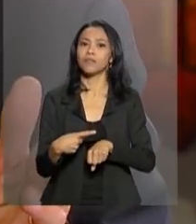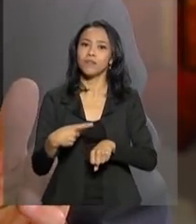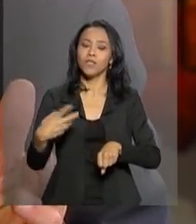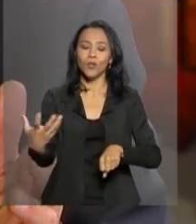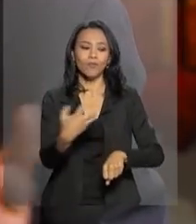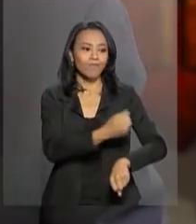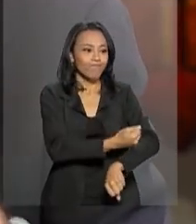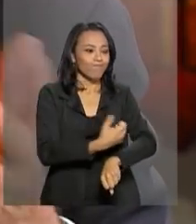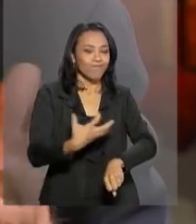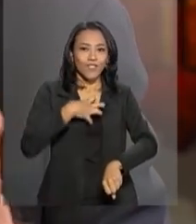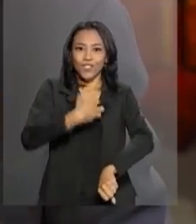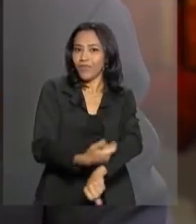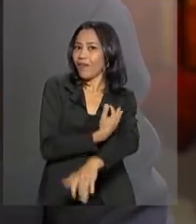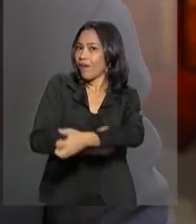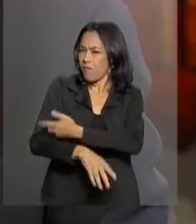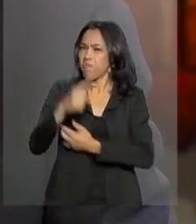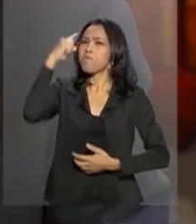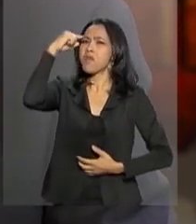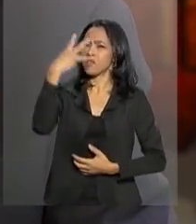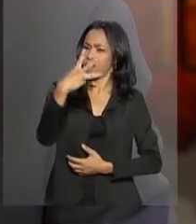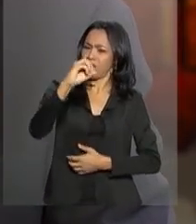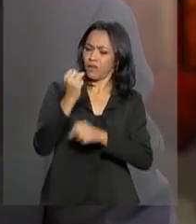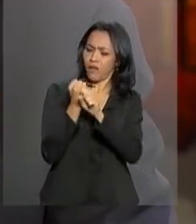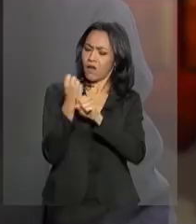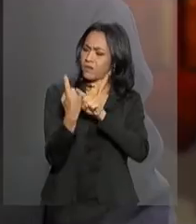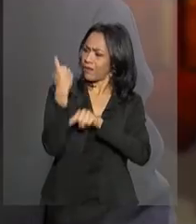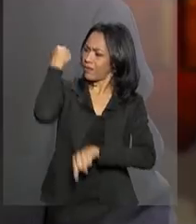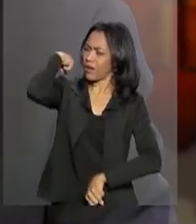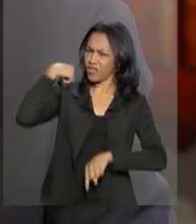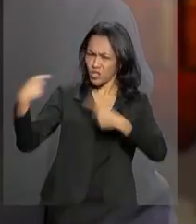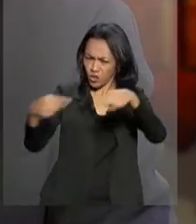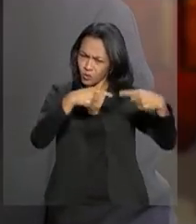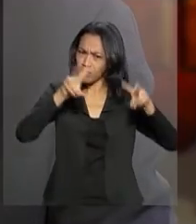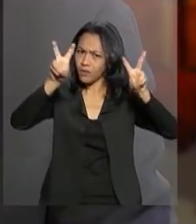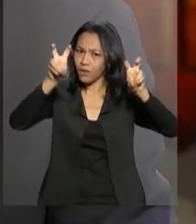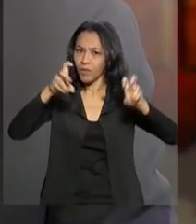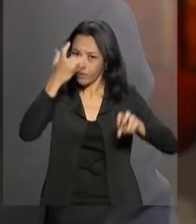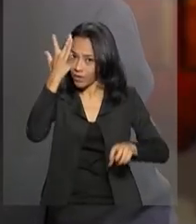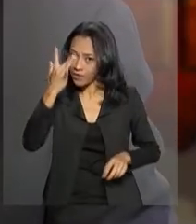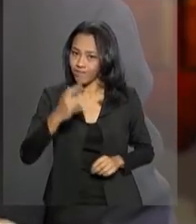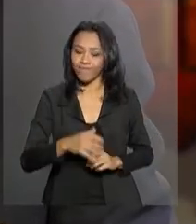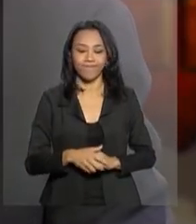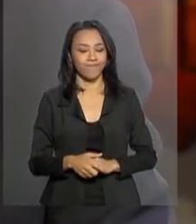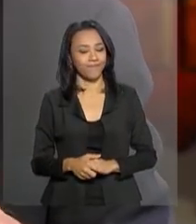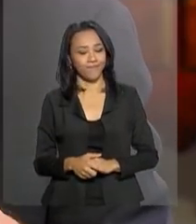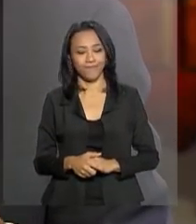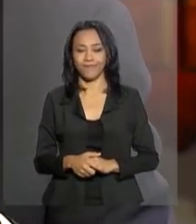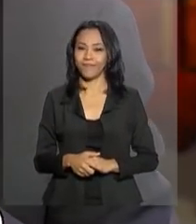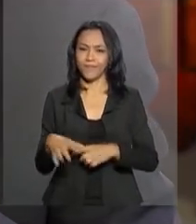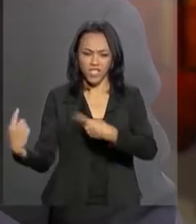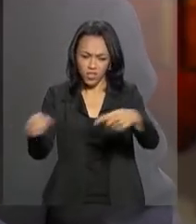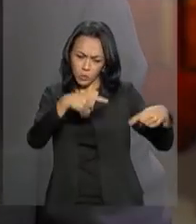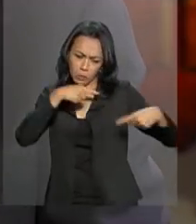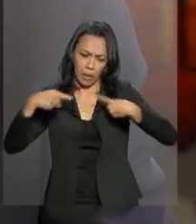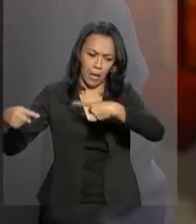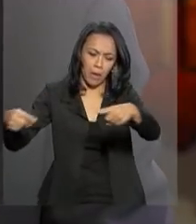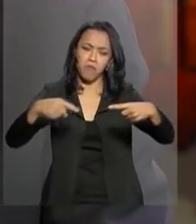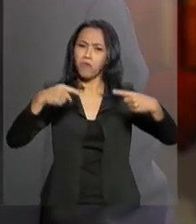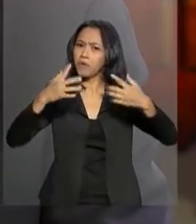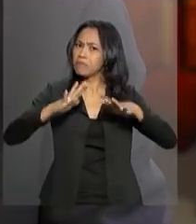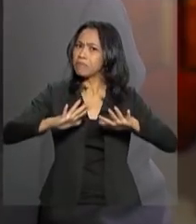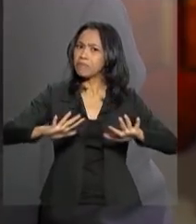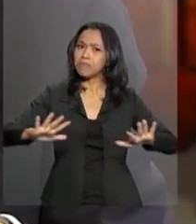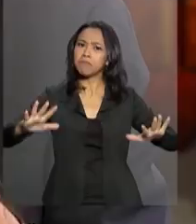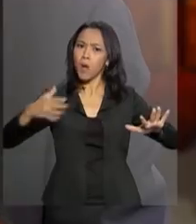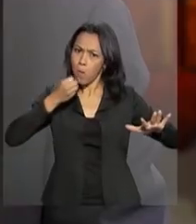entusiasmo extraordinário. Imagine, há 30 anos atrás, você discutir esses temas não era fácil. E discutiu-se com a maior tranquilidade